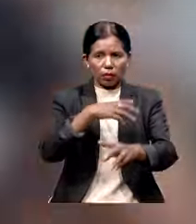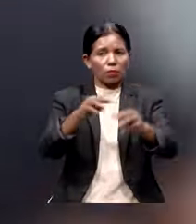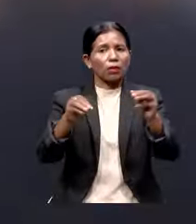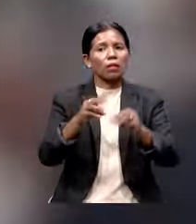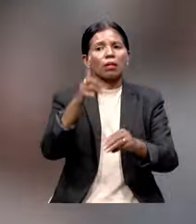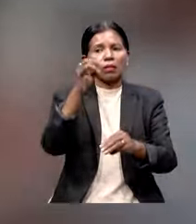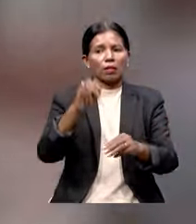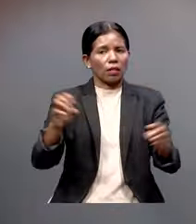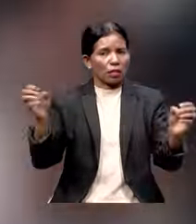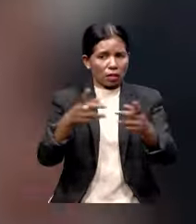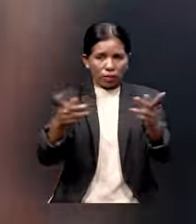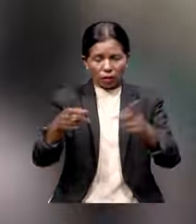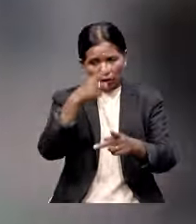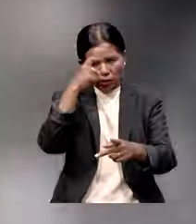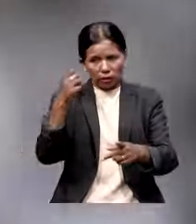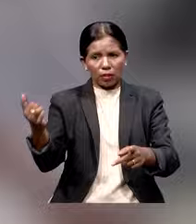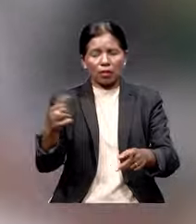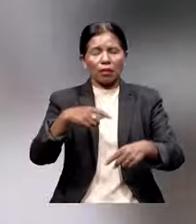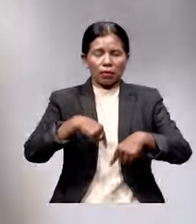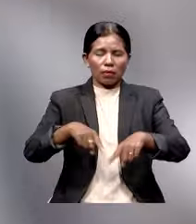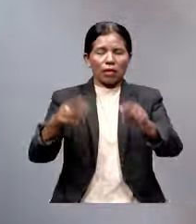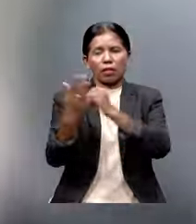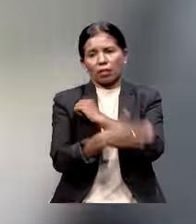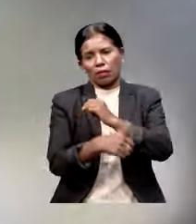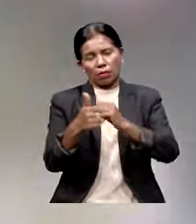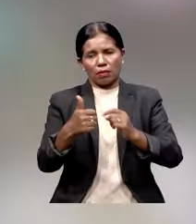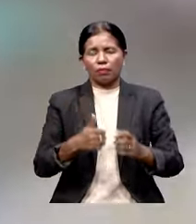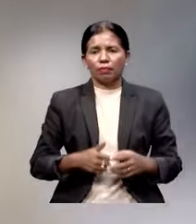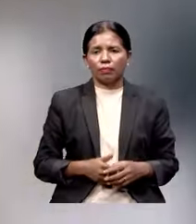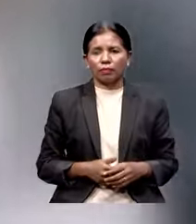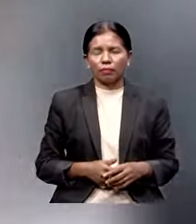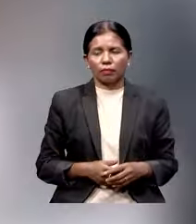maibe la iha fatin tamba se halo viazen barailur. Ekipa cobertura GMN.